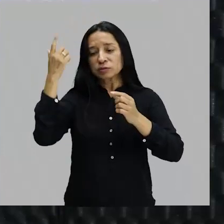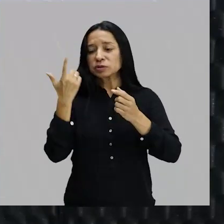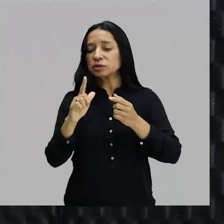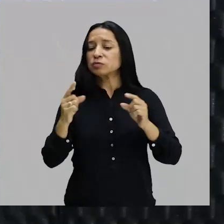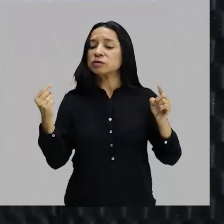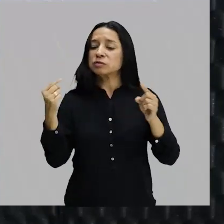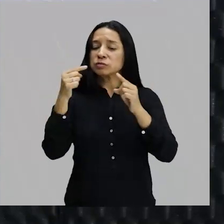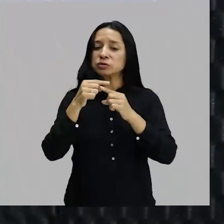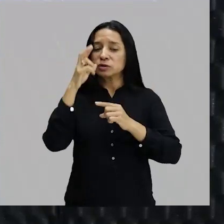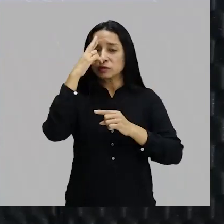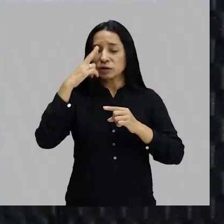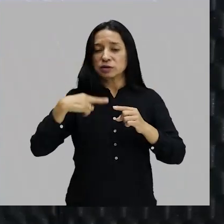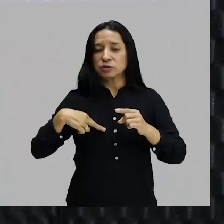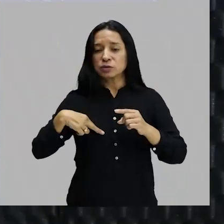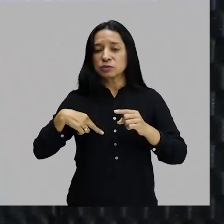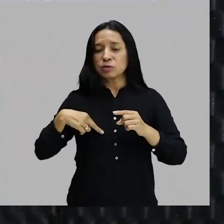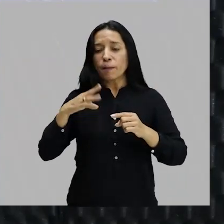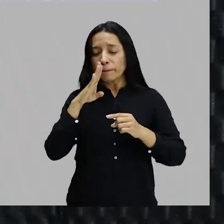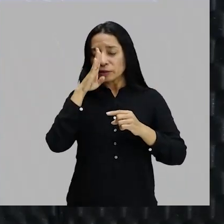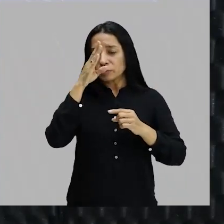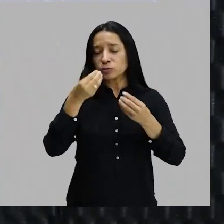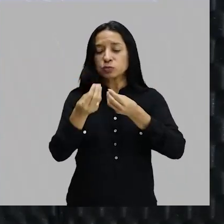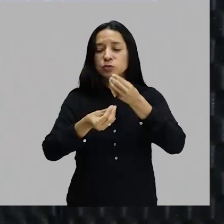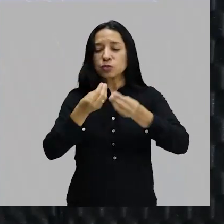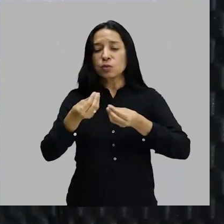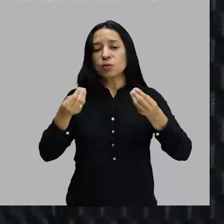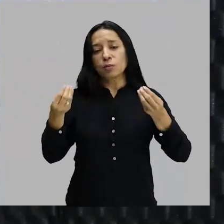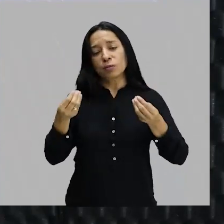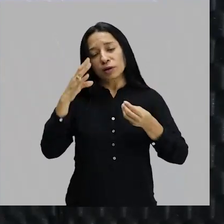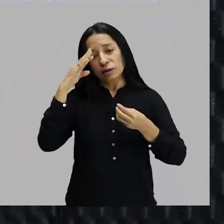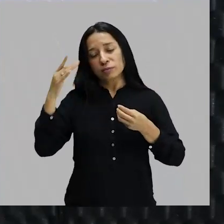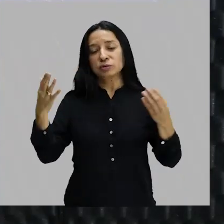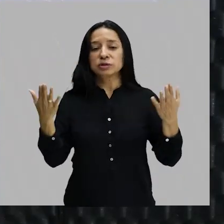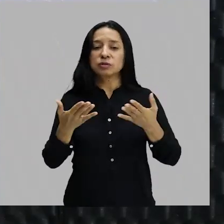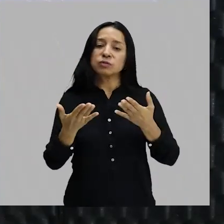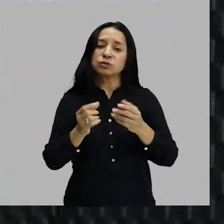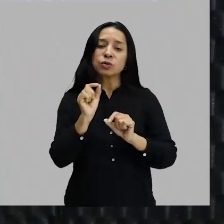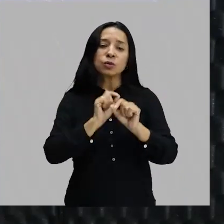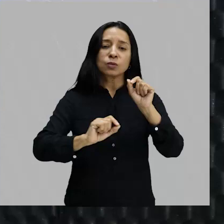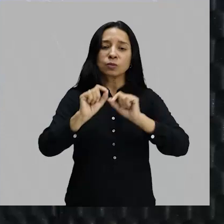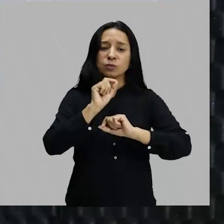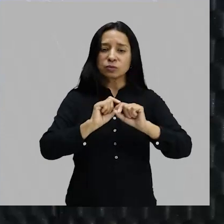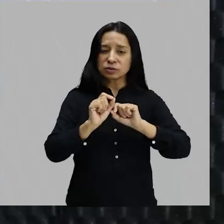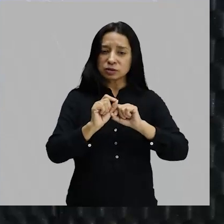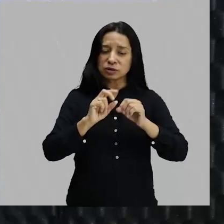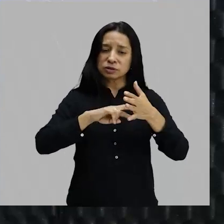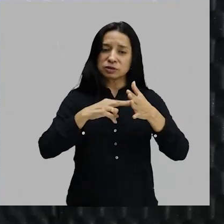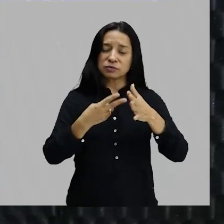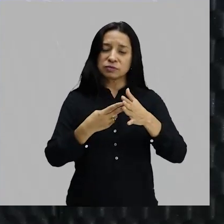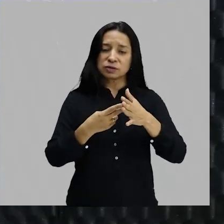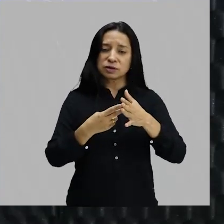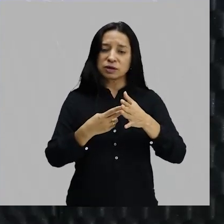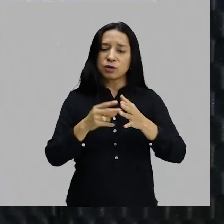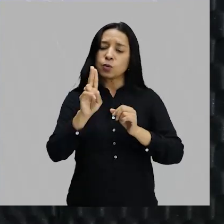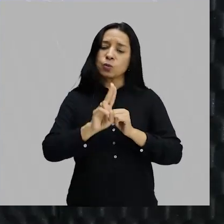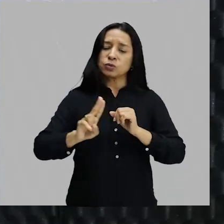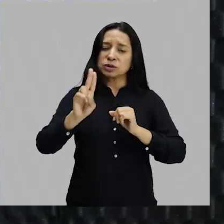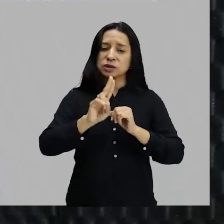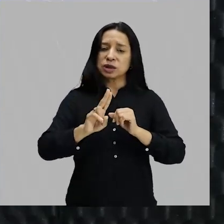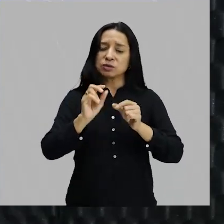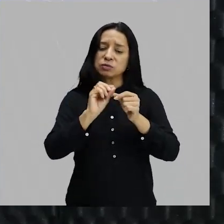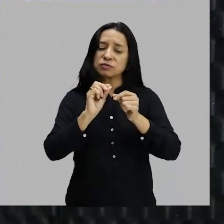como a gente imagina hoje. O que que esse prédio romano era? Era um prédio romano utilizado para ações governamentais. E